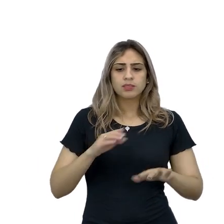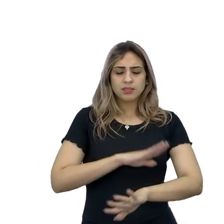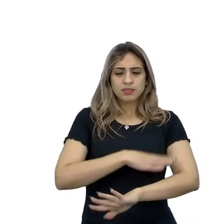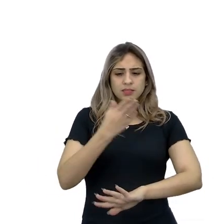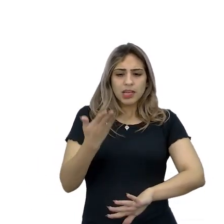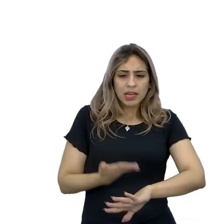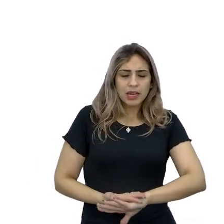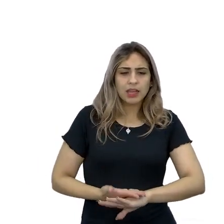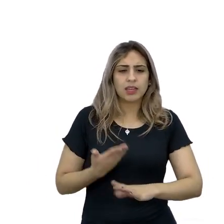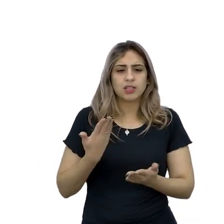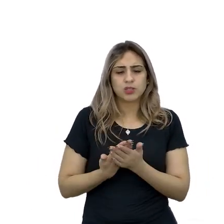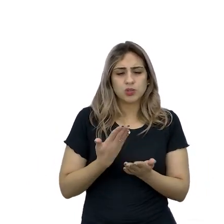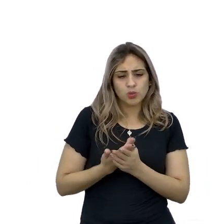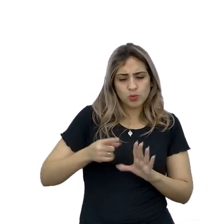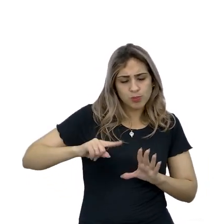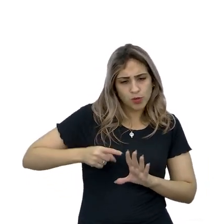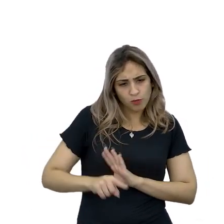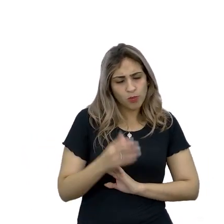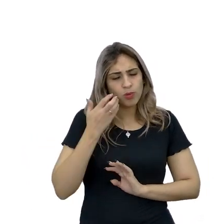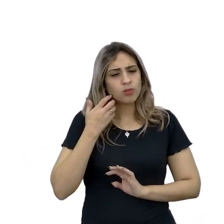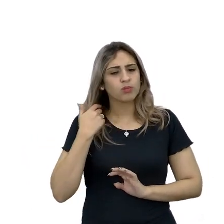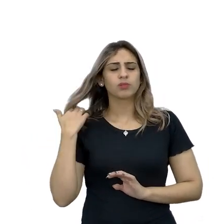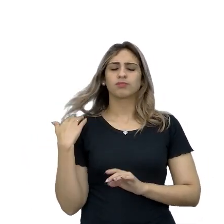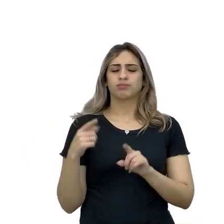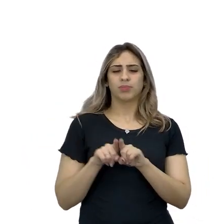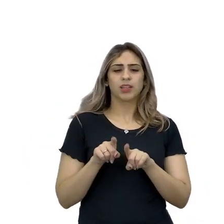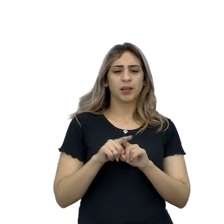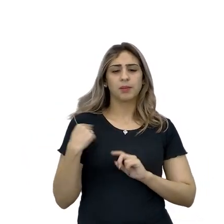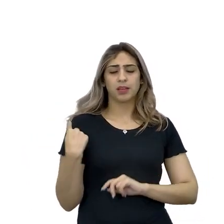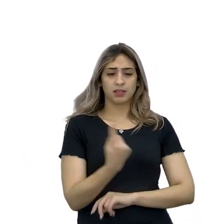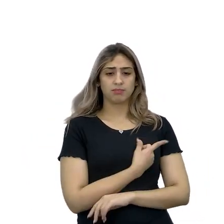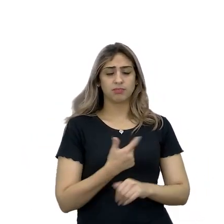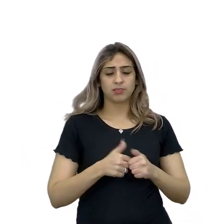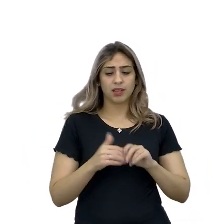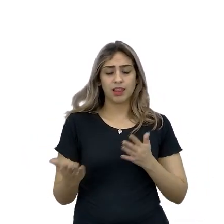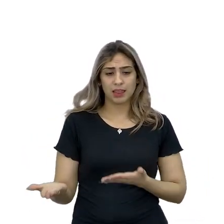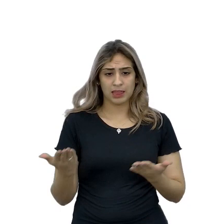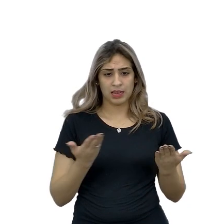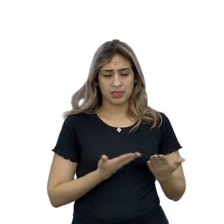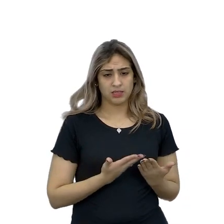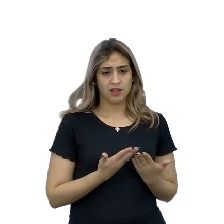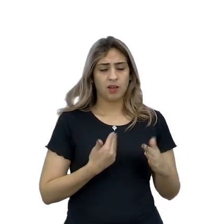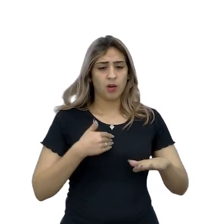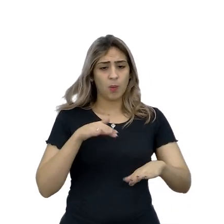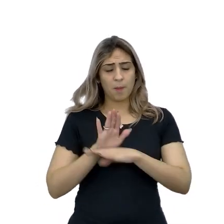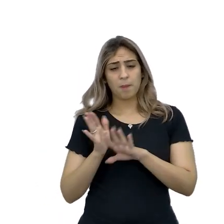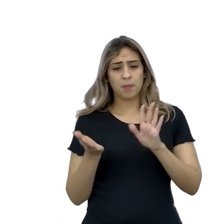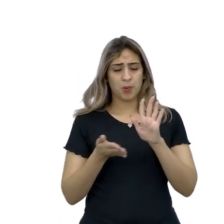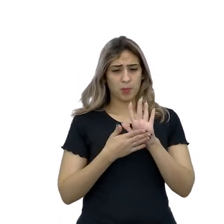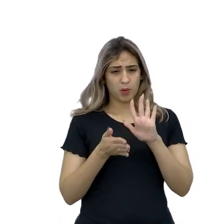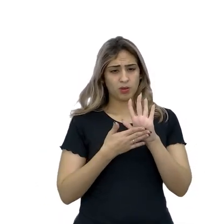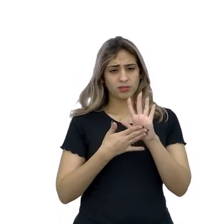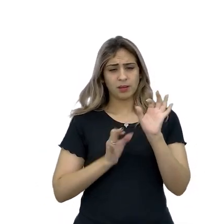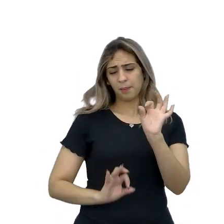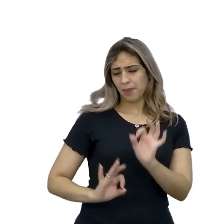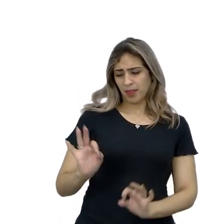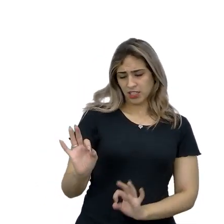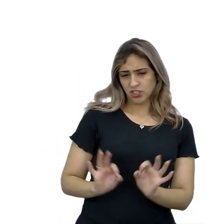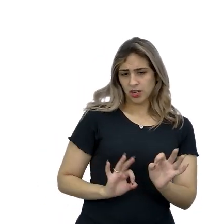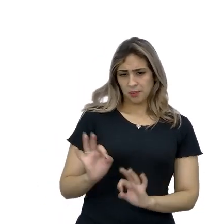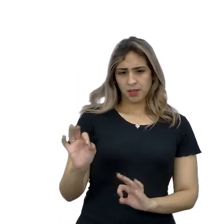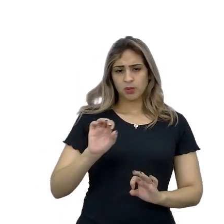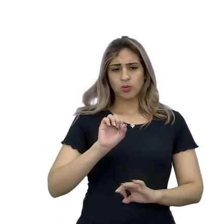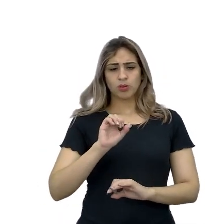CEI, né, alguns diagnósticos, né, e aí a gente está trazendo hoje uma proposta aqui de planejamento, né,